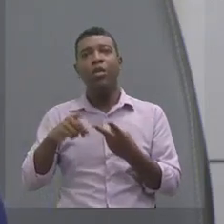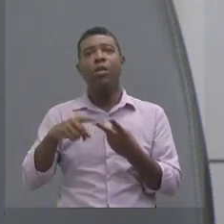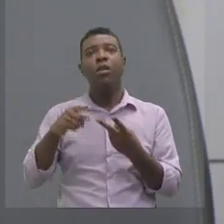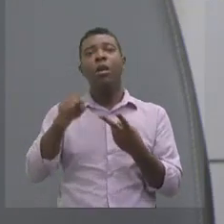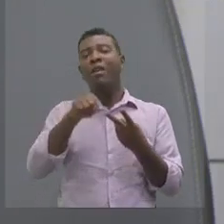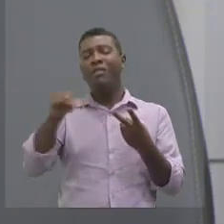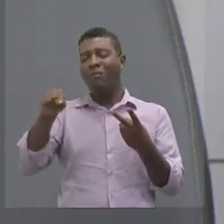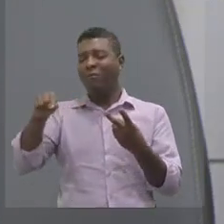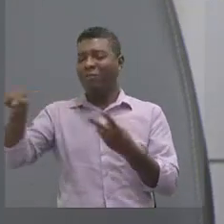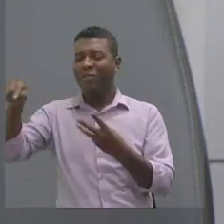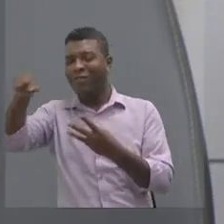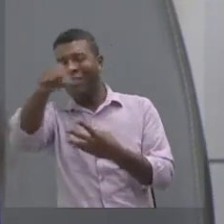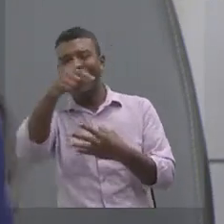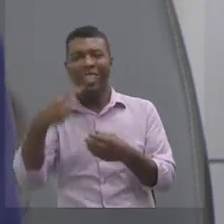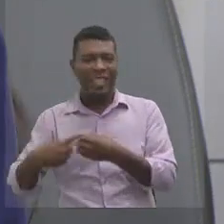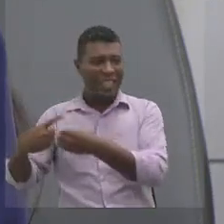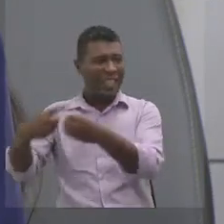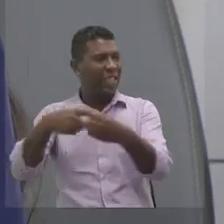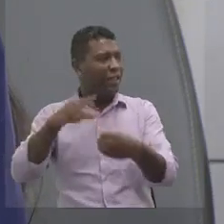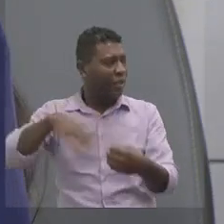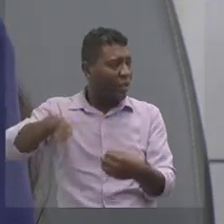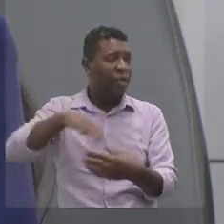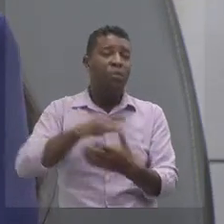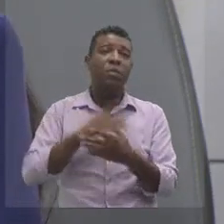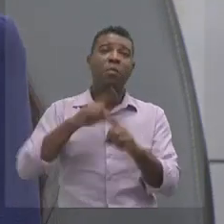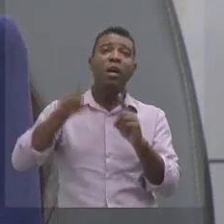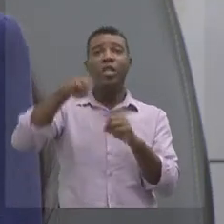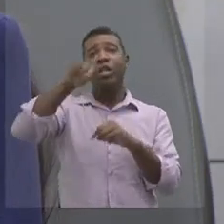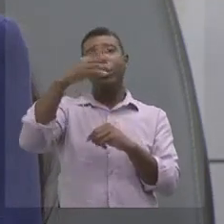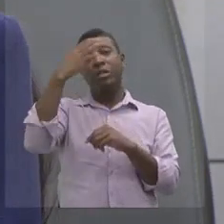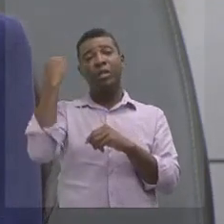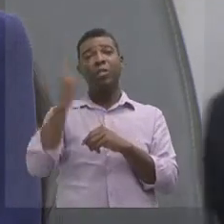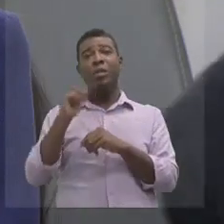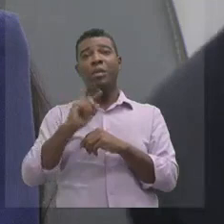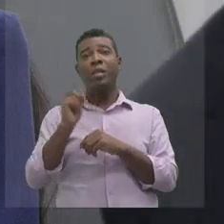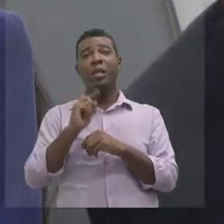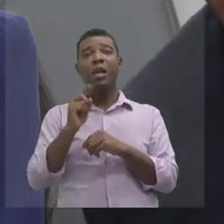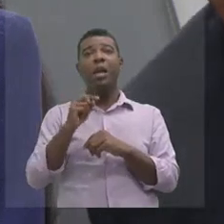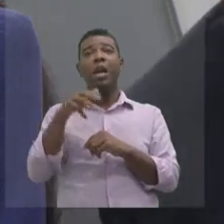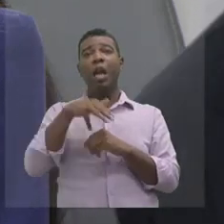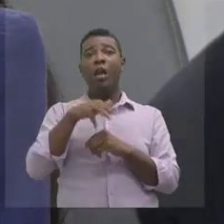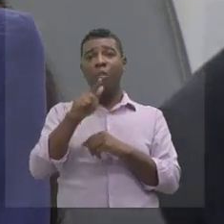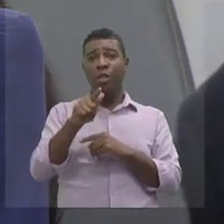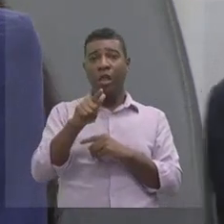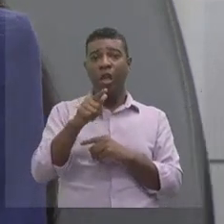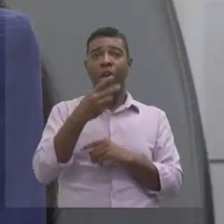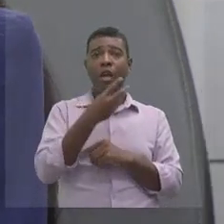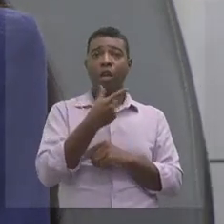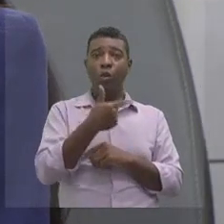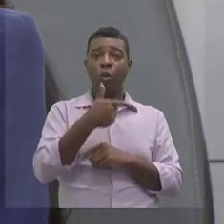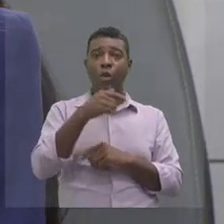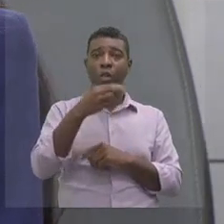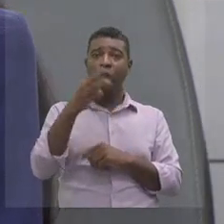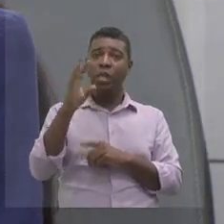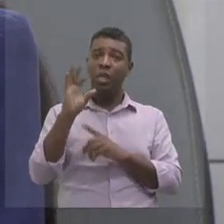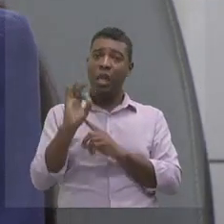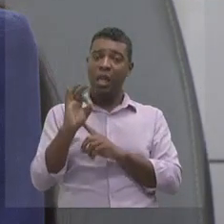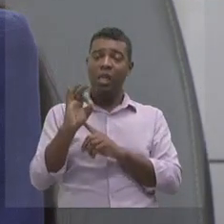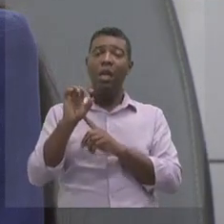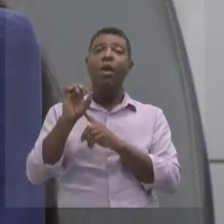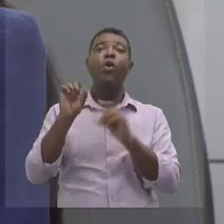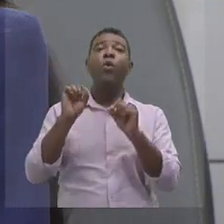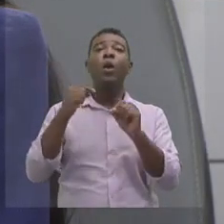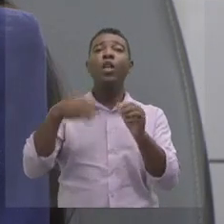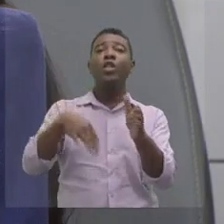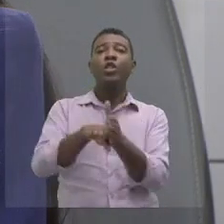mas da mesma forma nós não podemos esquecer da MG 230 que vai para a Serra do Salitre que chega em São